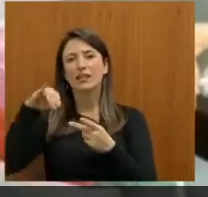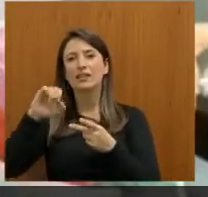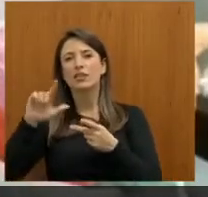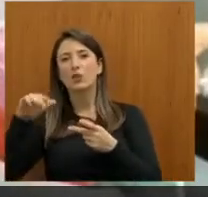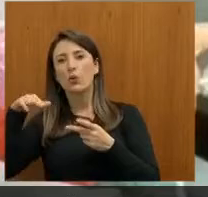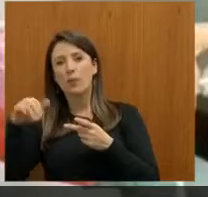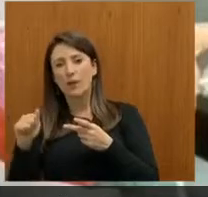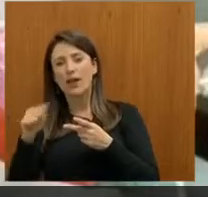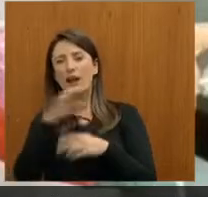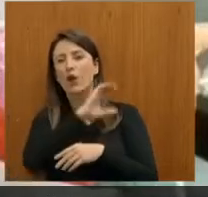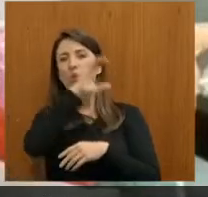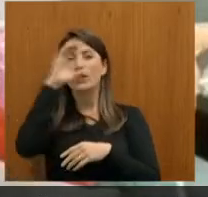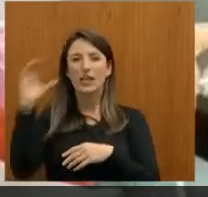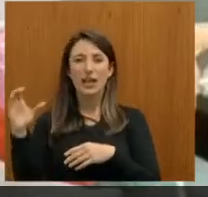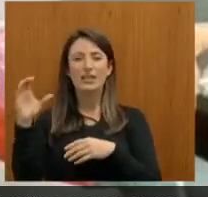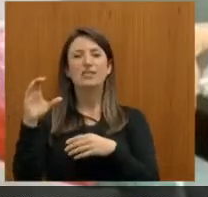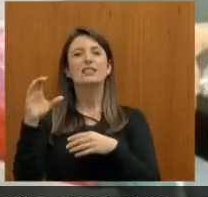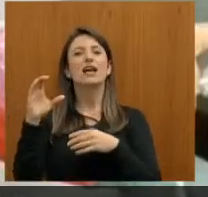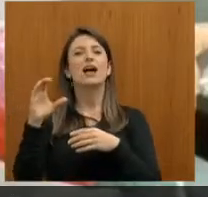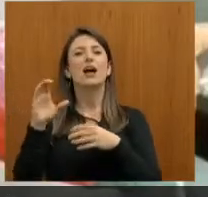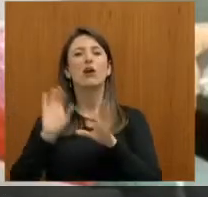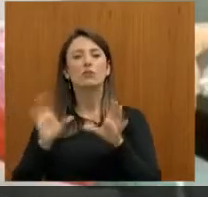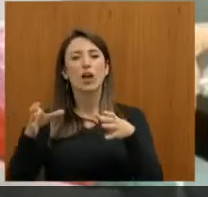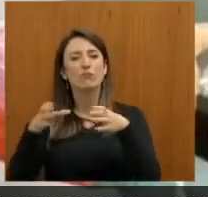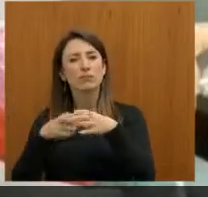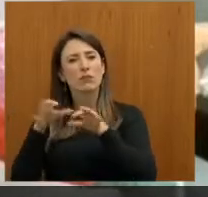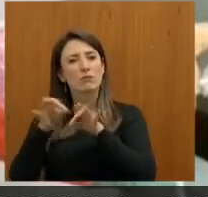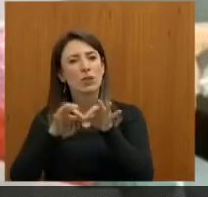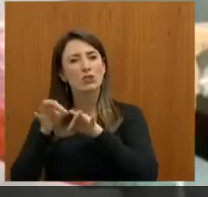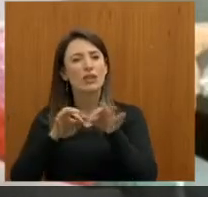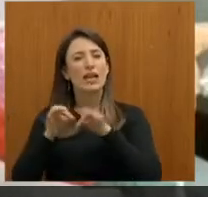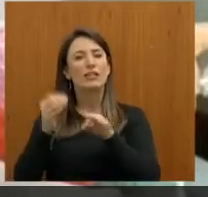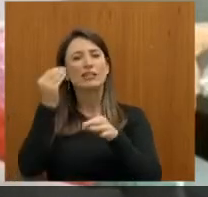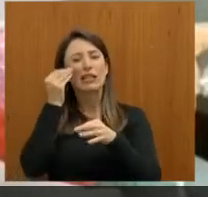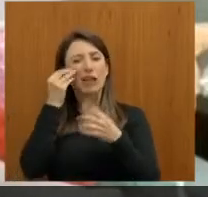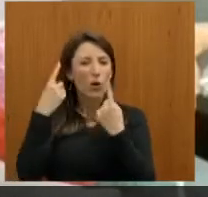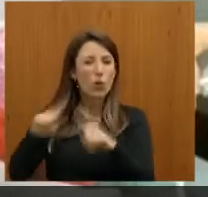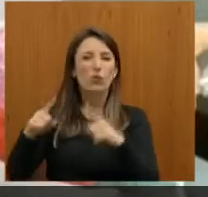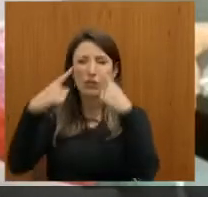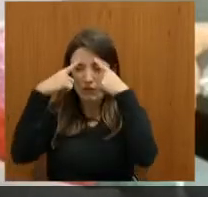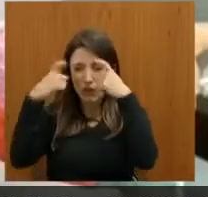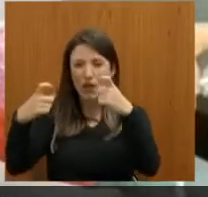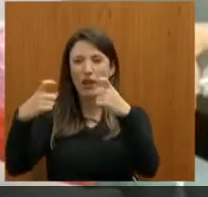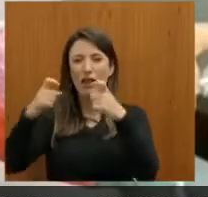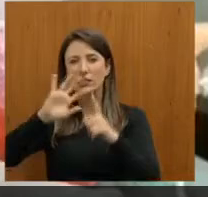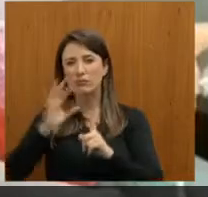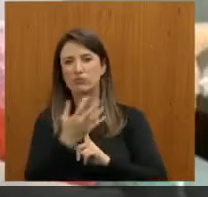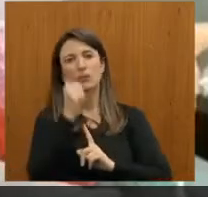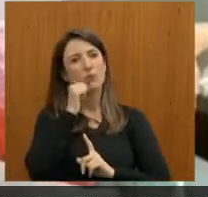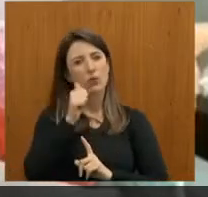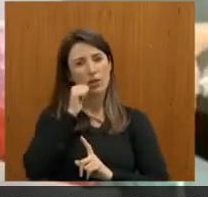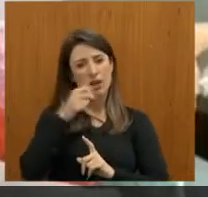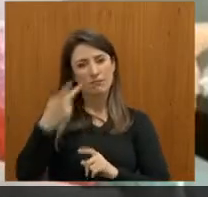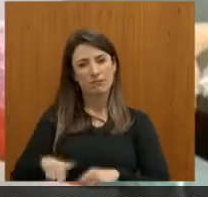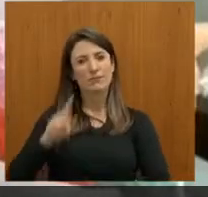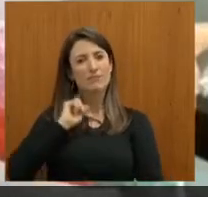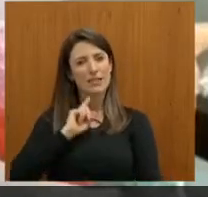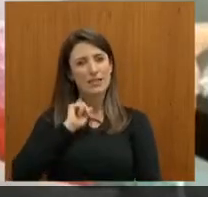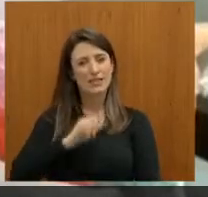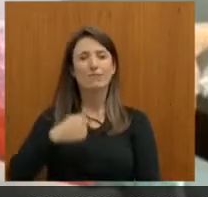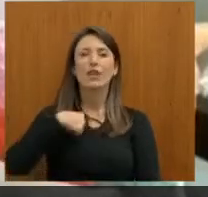coordenação da rede de enfrentamento à violência contra a mulher de meninas eu escolhi esse tema da